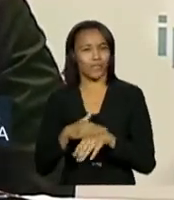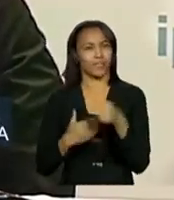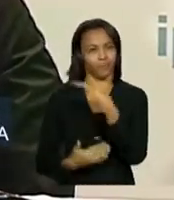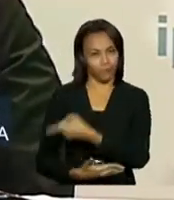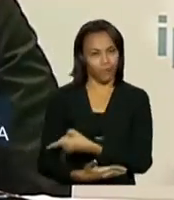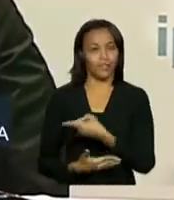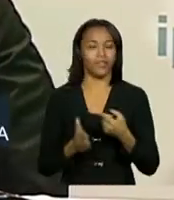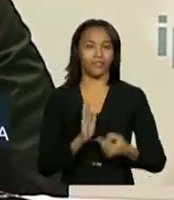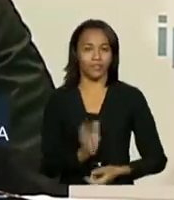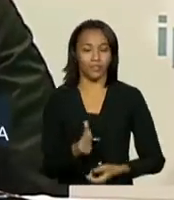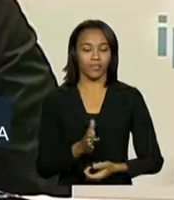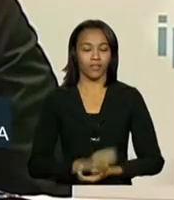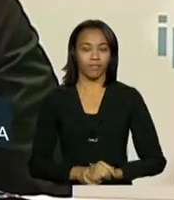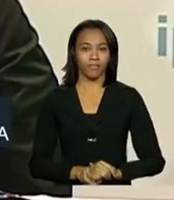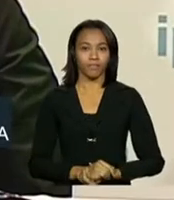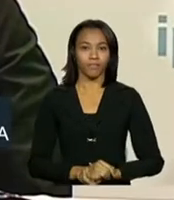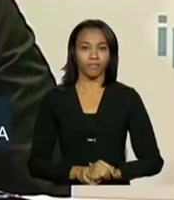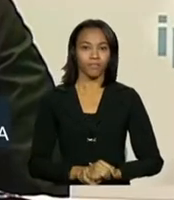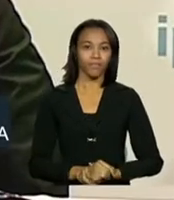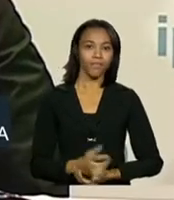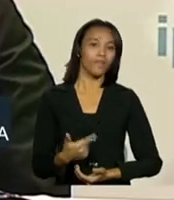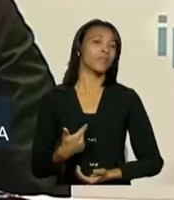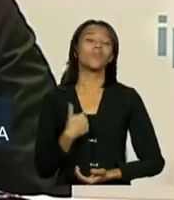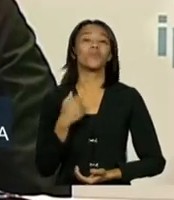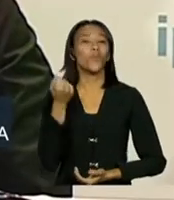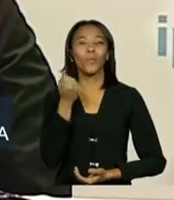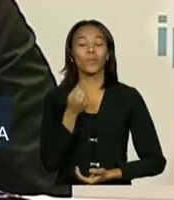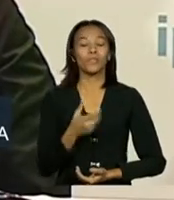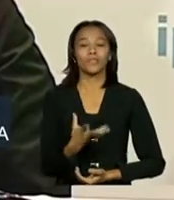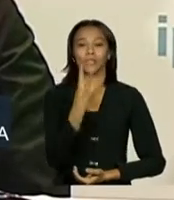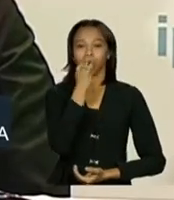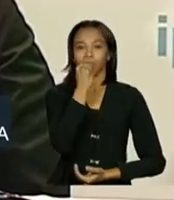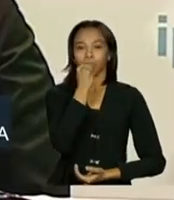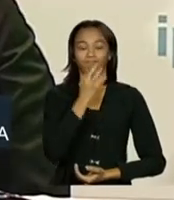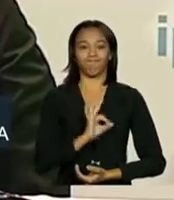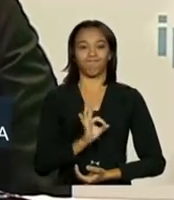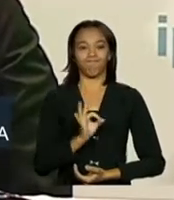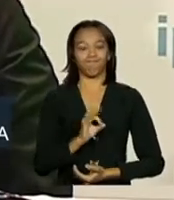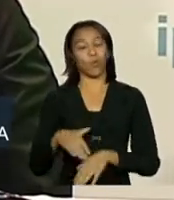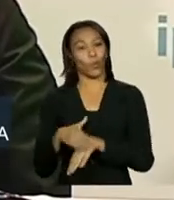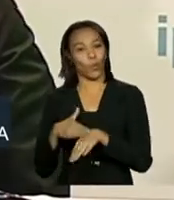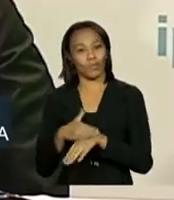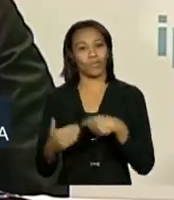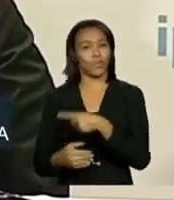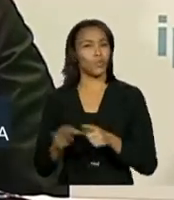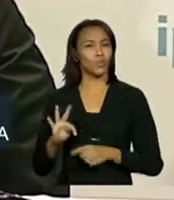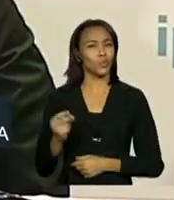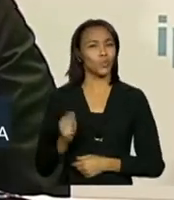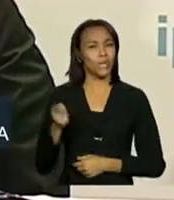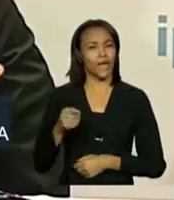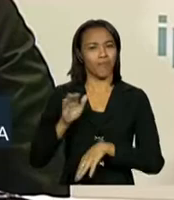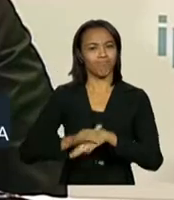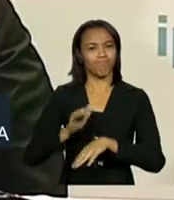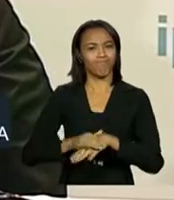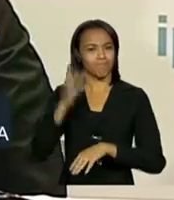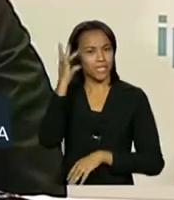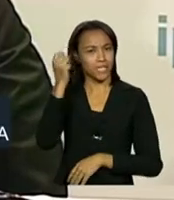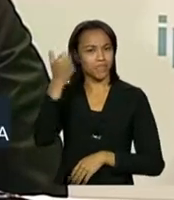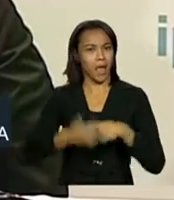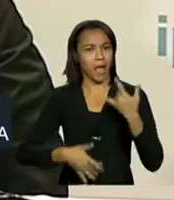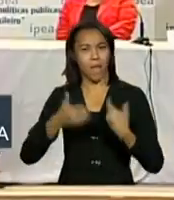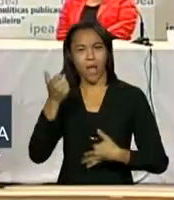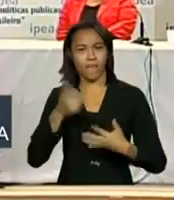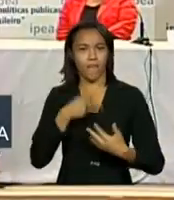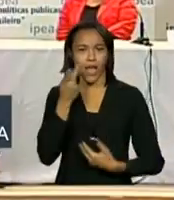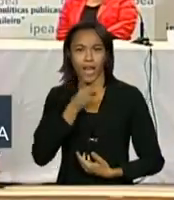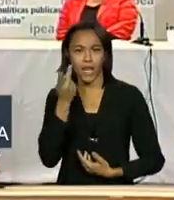hábito que eu não consegui conter. Tudo que ela está falando o